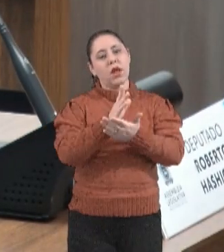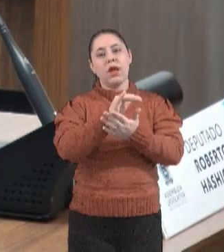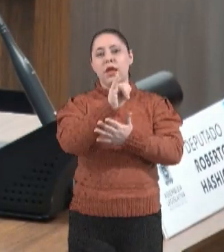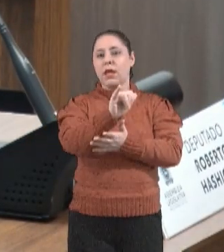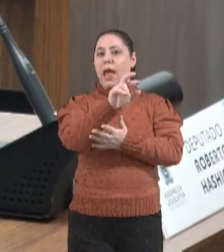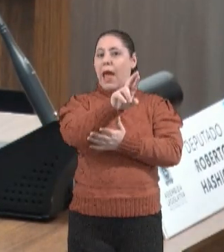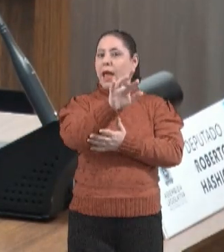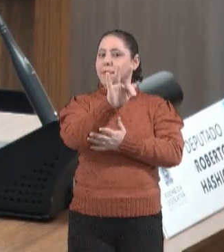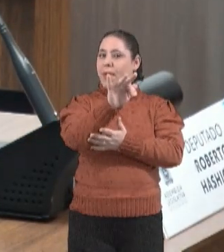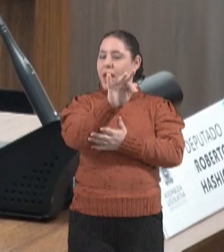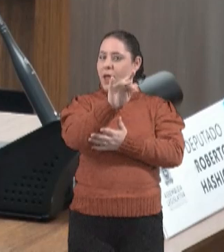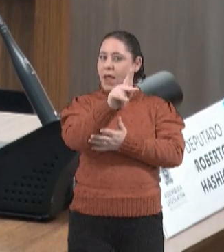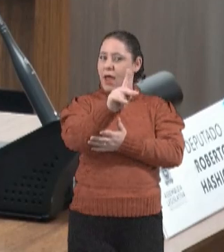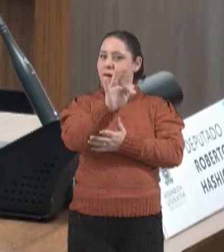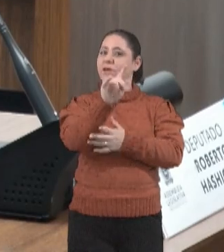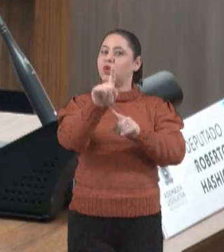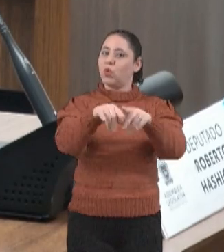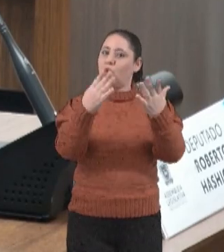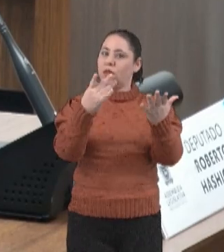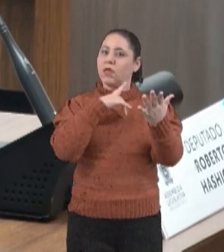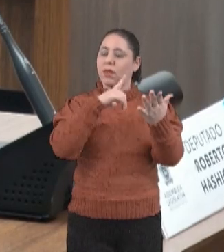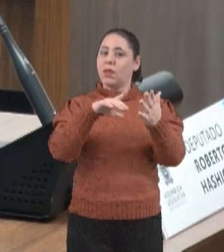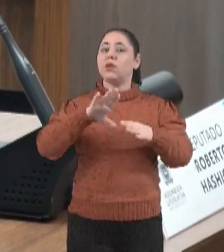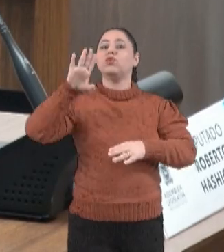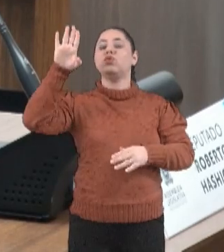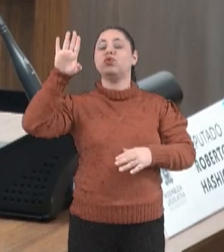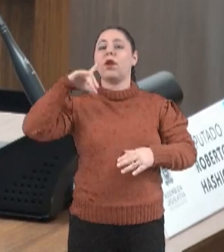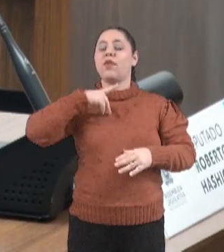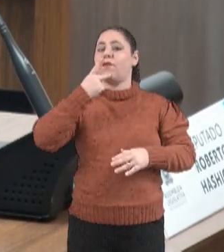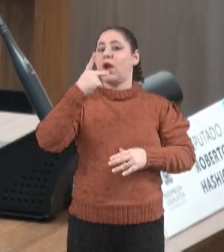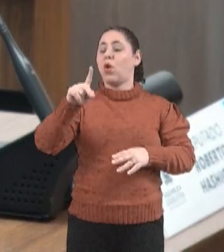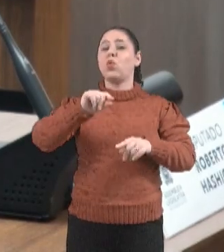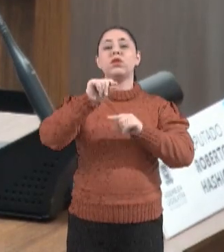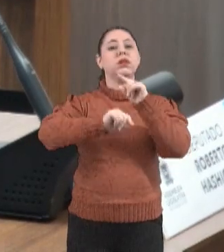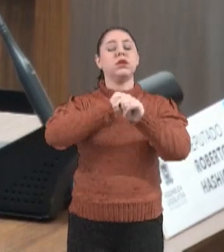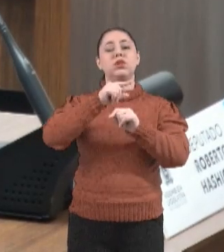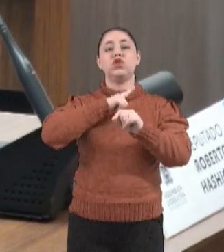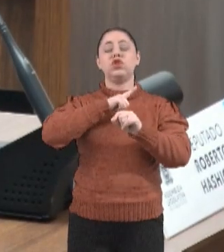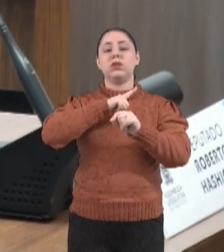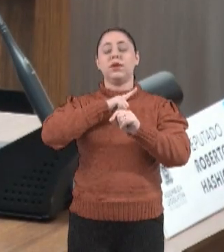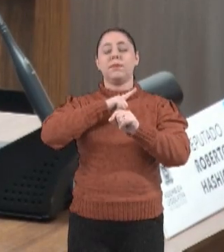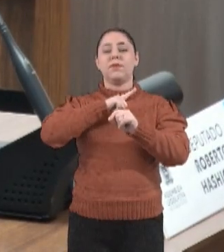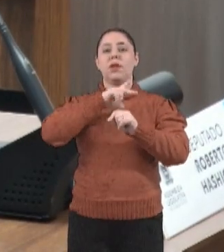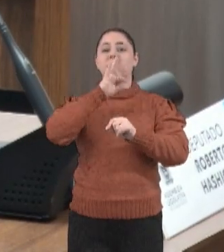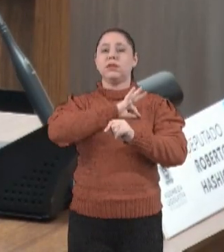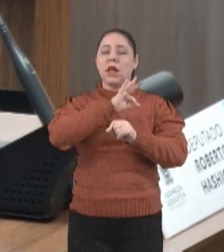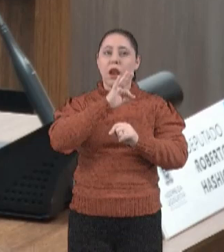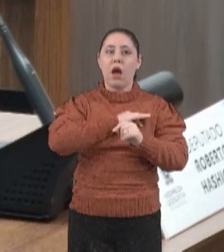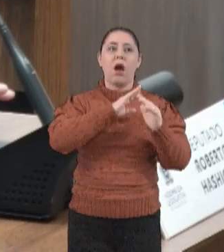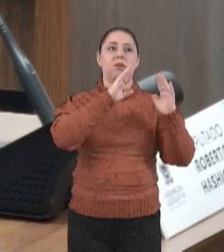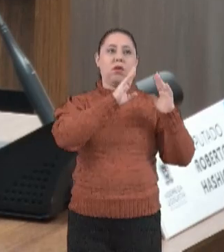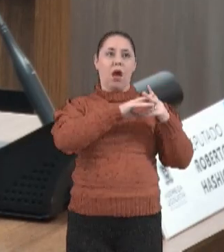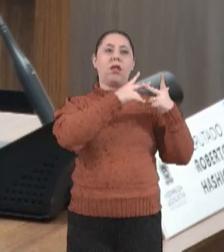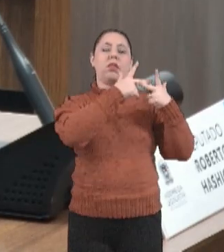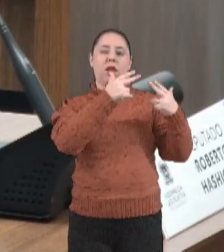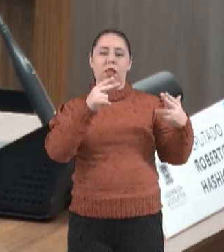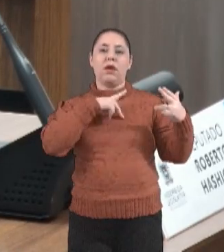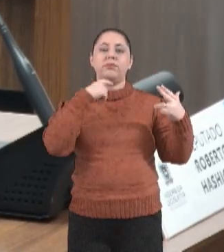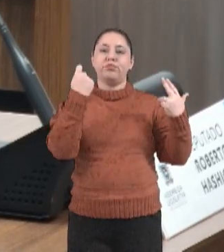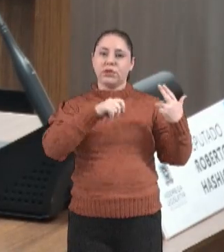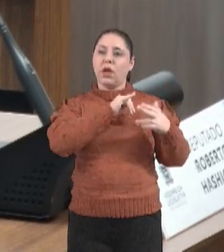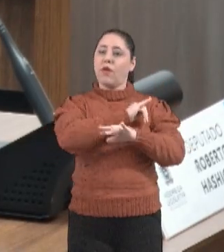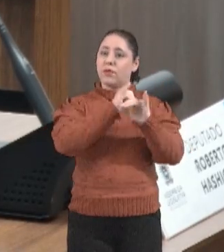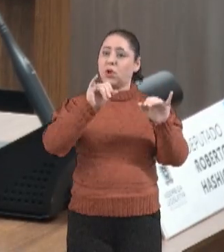declarou nos bens quando no registro da sua candidatura a prefeito da cidade de Nova Andradina. Então, não teve nada irregular